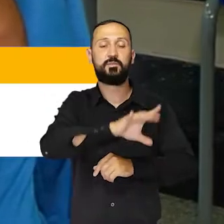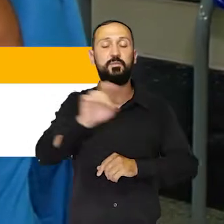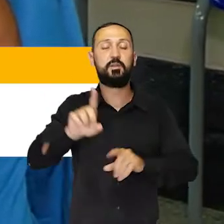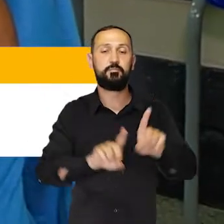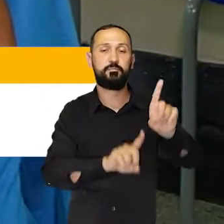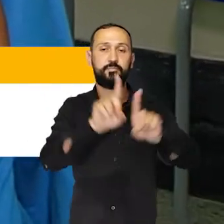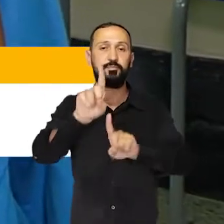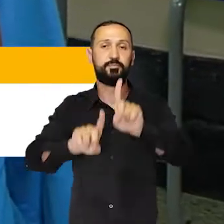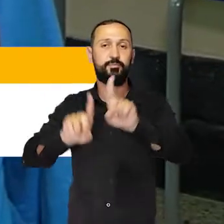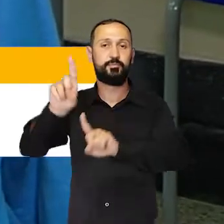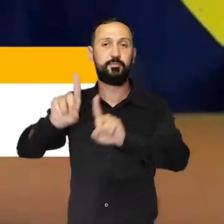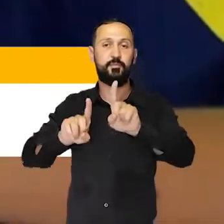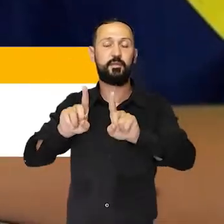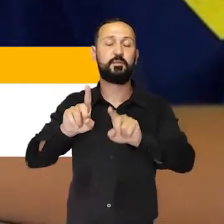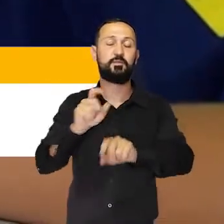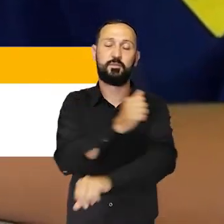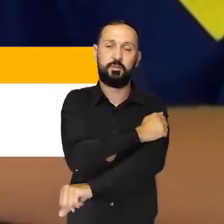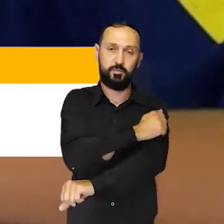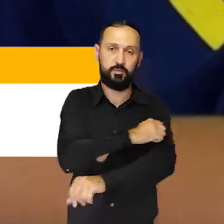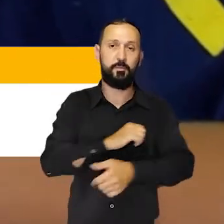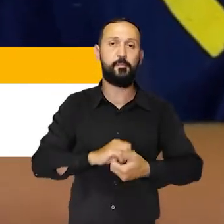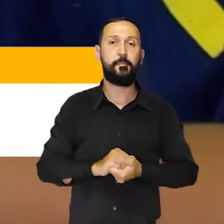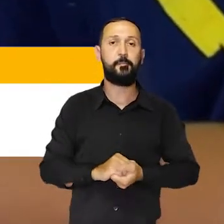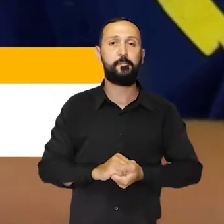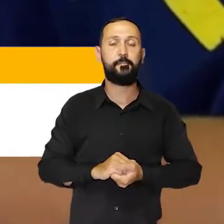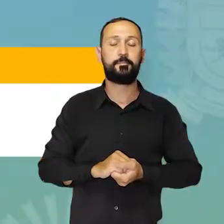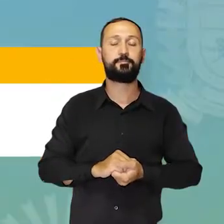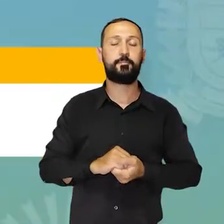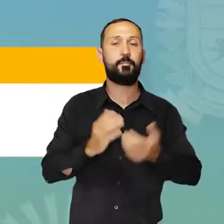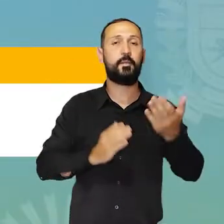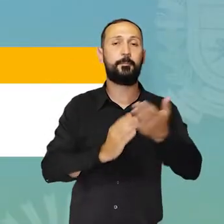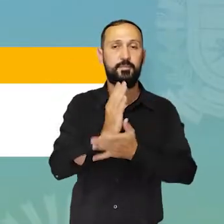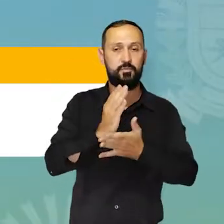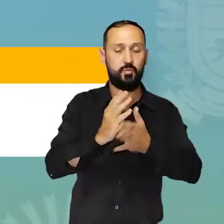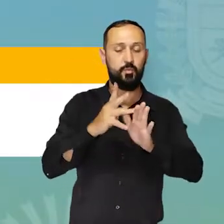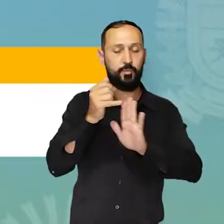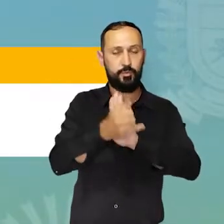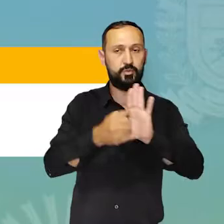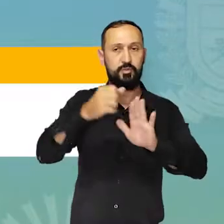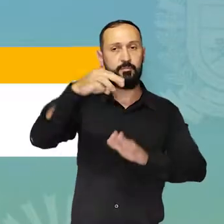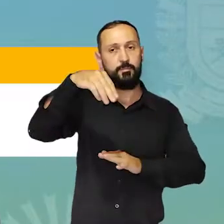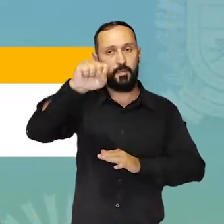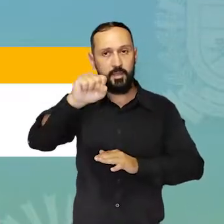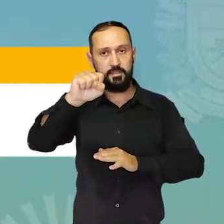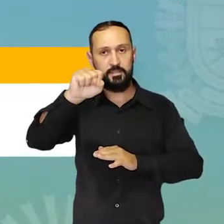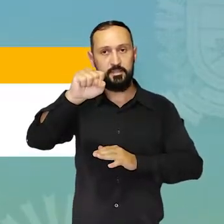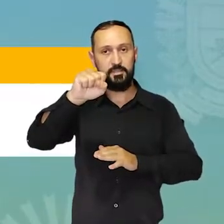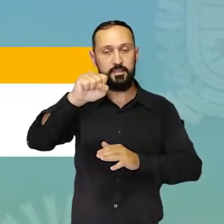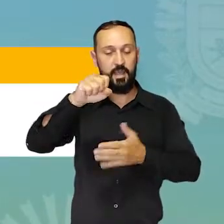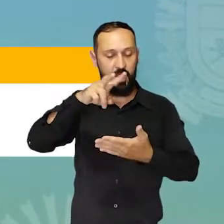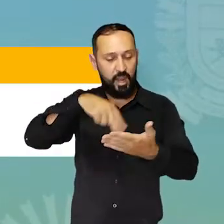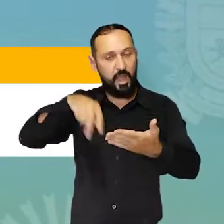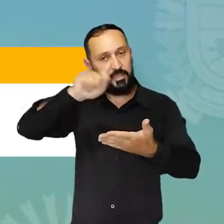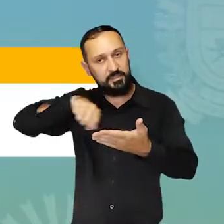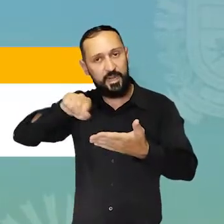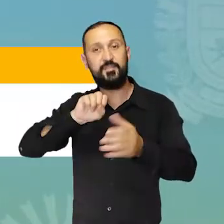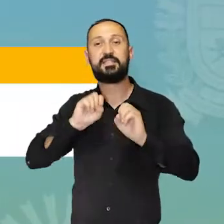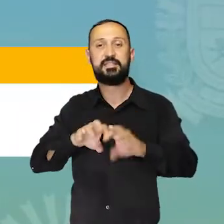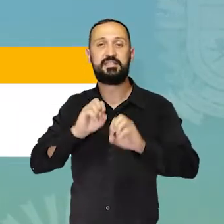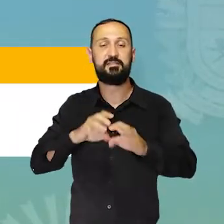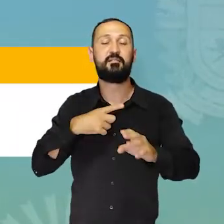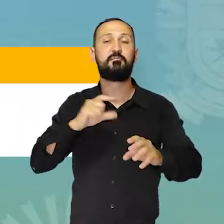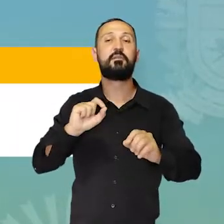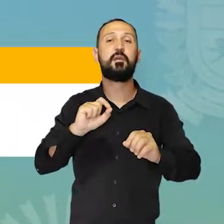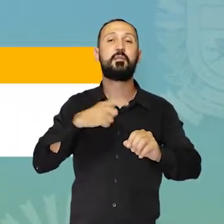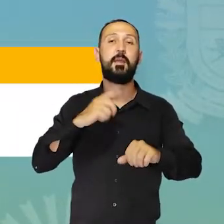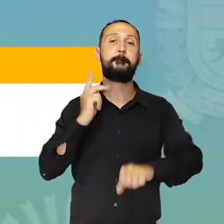e da melhoria dos indicadores educacionais dos Estudantes nós aprovamos o ms alfabetiza que